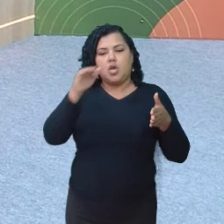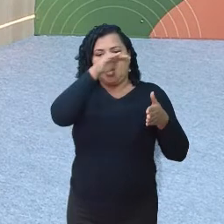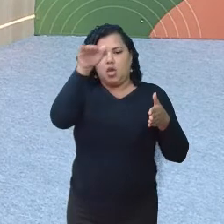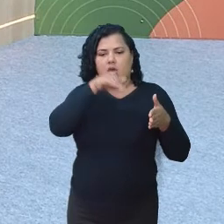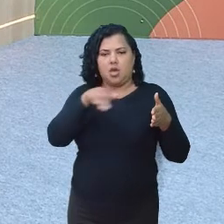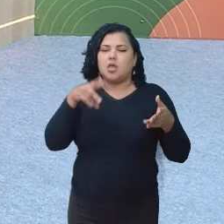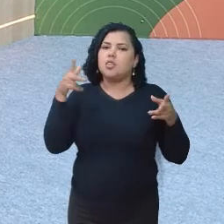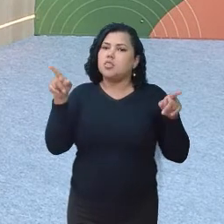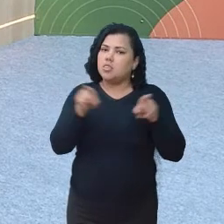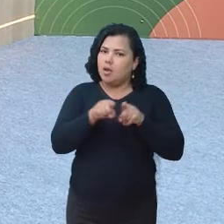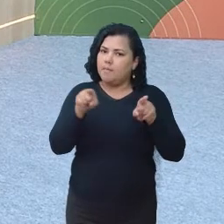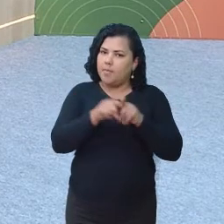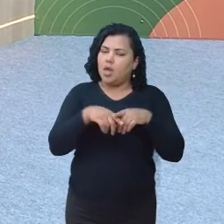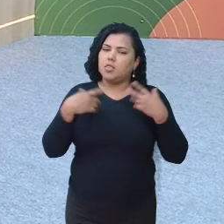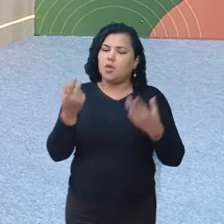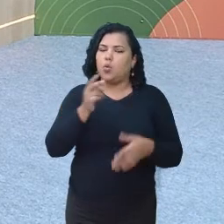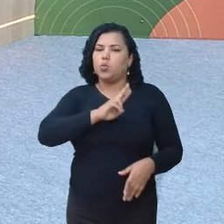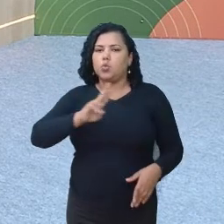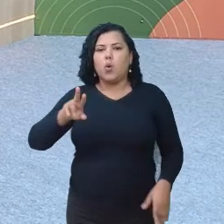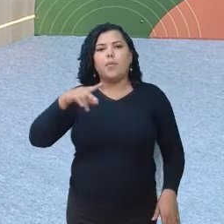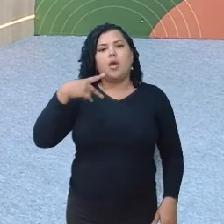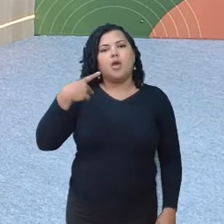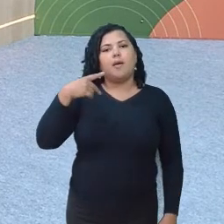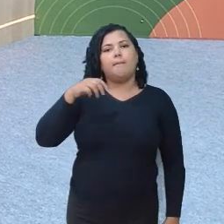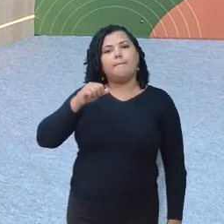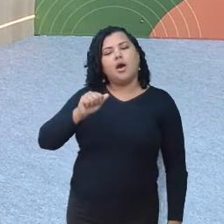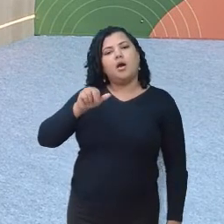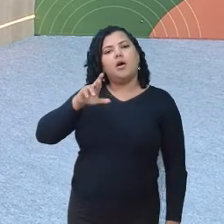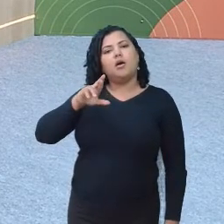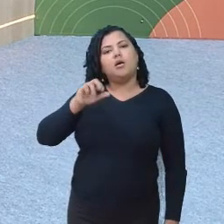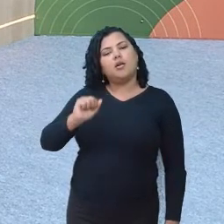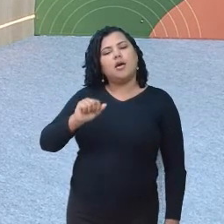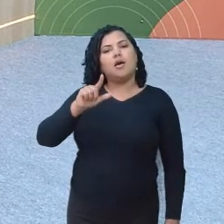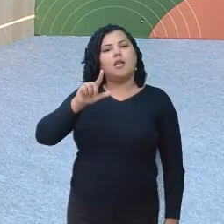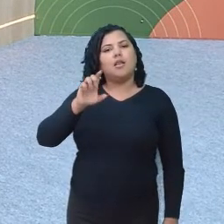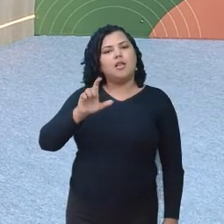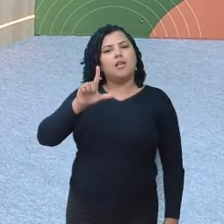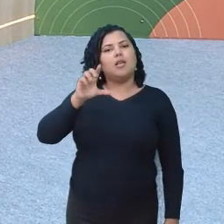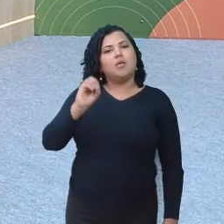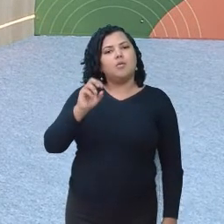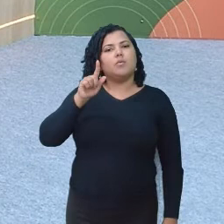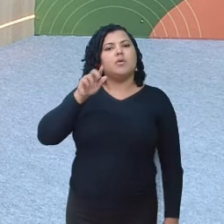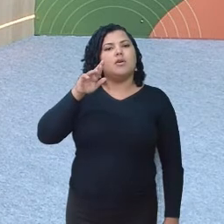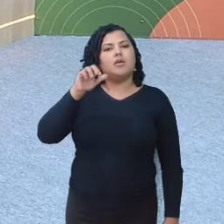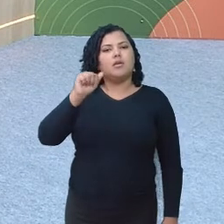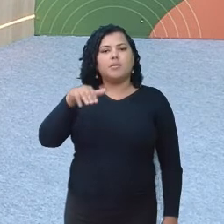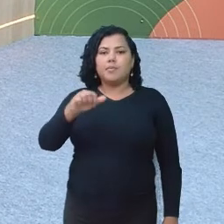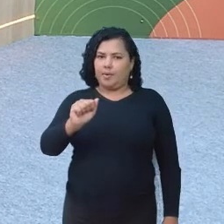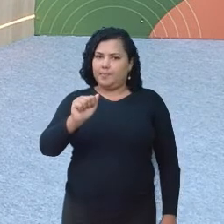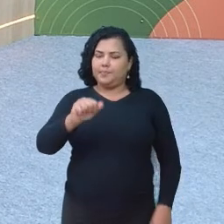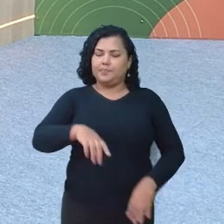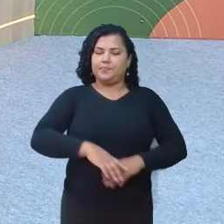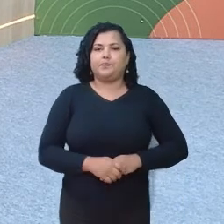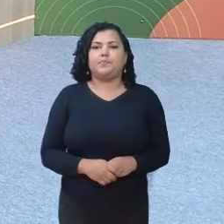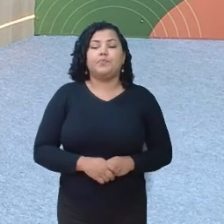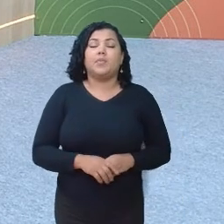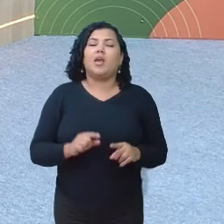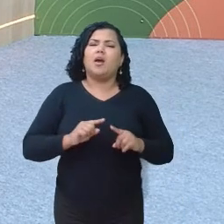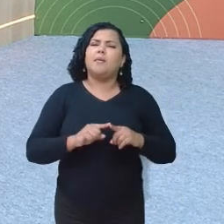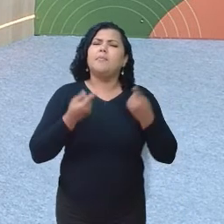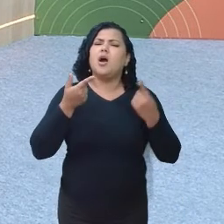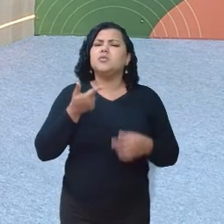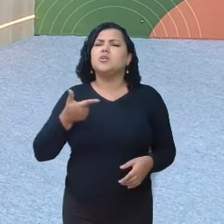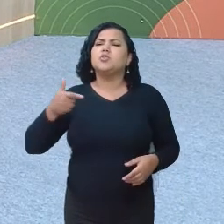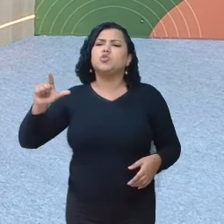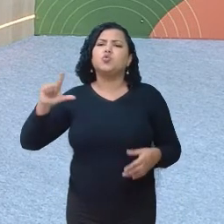o nome a essa figura de paralelogramo. Agora, presta atenção a um detalhe. As outras figuras que a gente